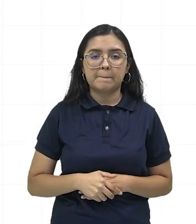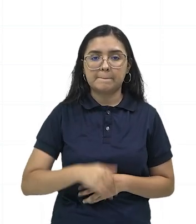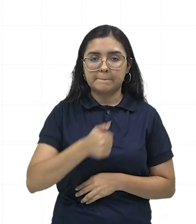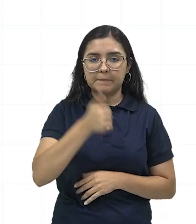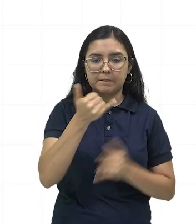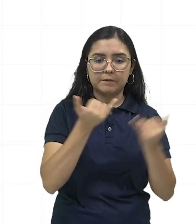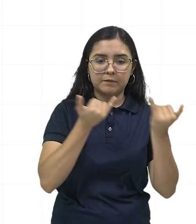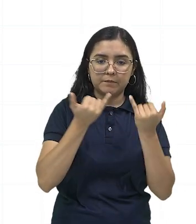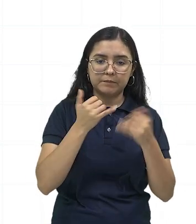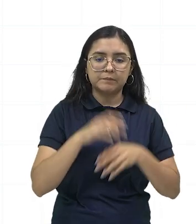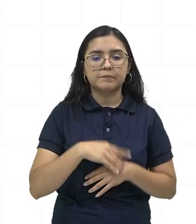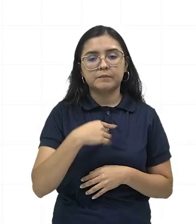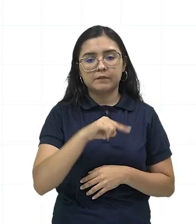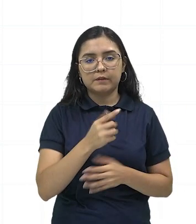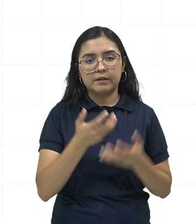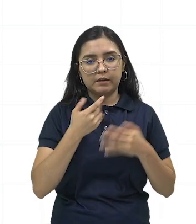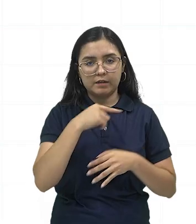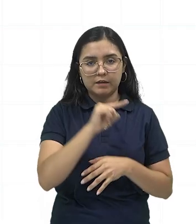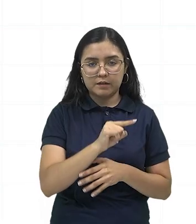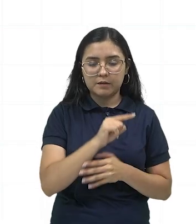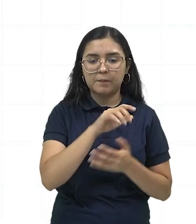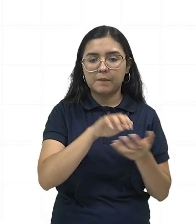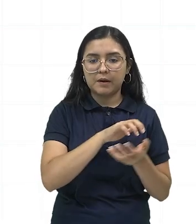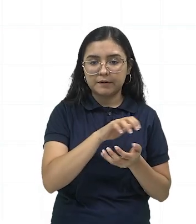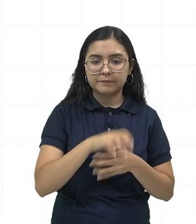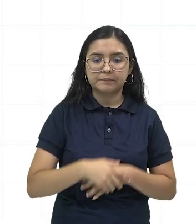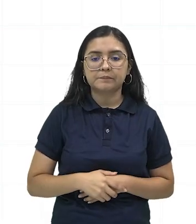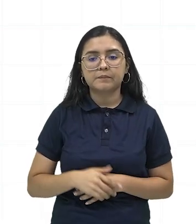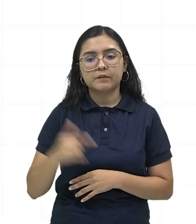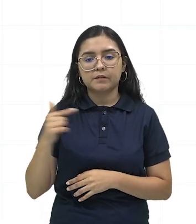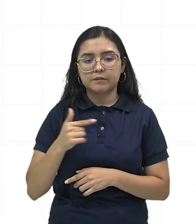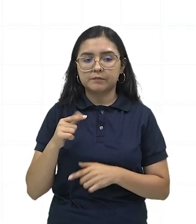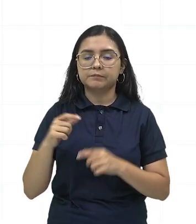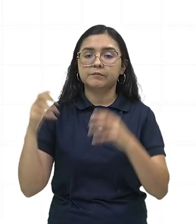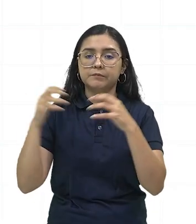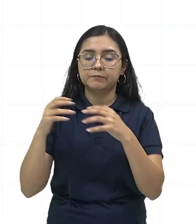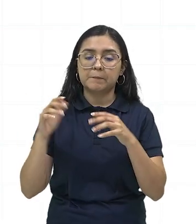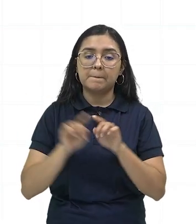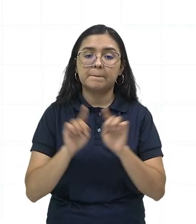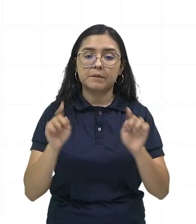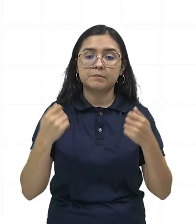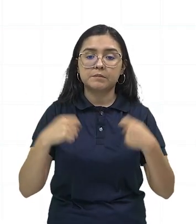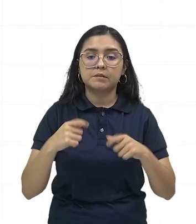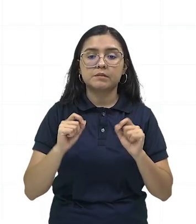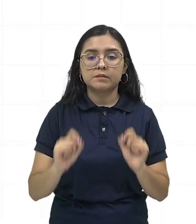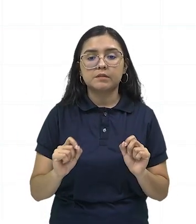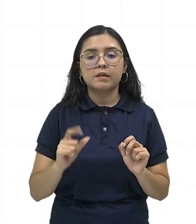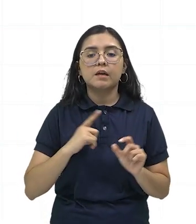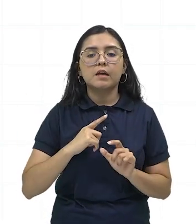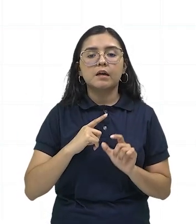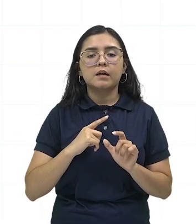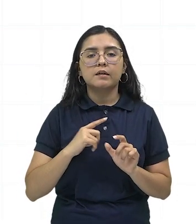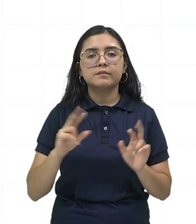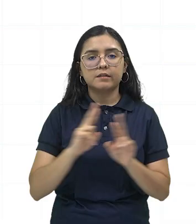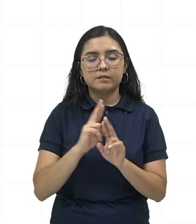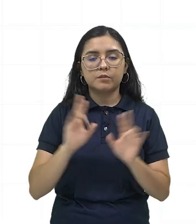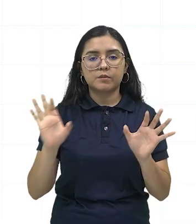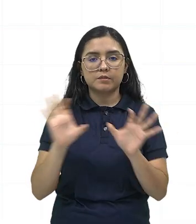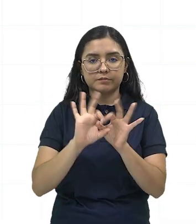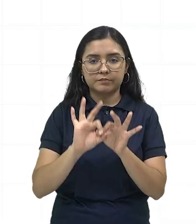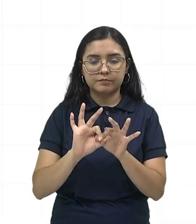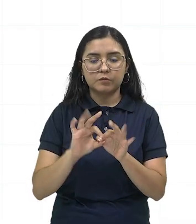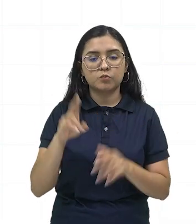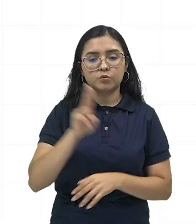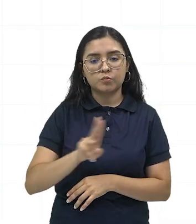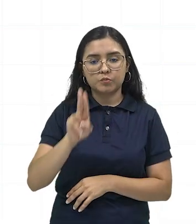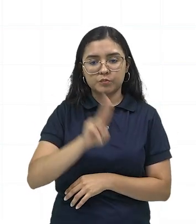informação, elas são independentes, o sentido delas mantém, mas eu preciso fazer essa relação entre as duas utilizando a conjunção de